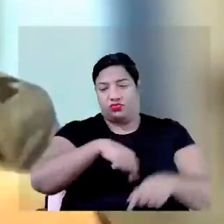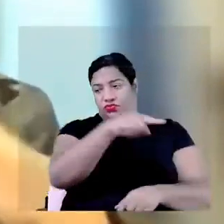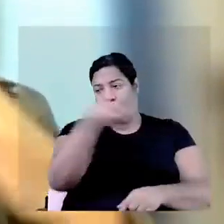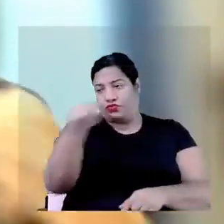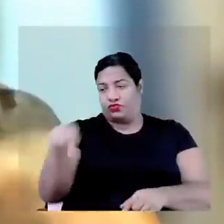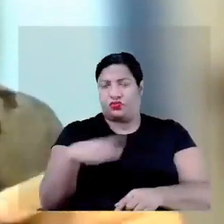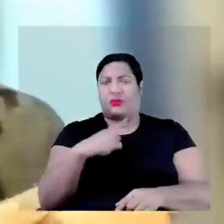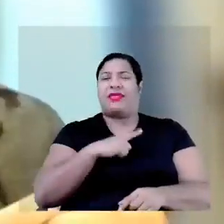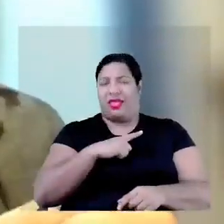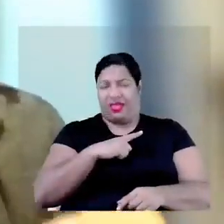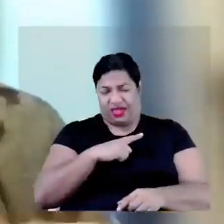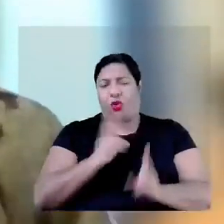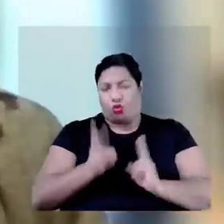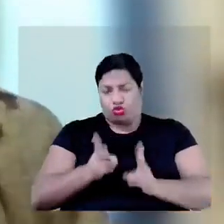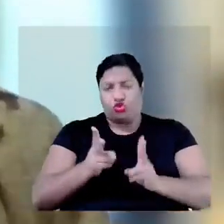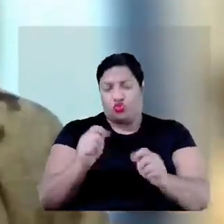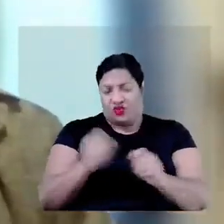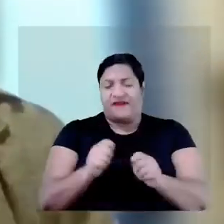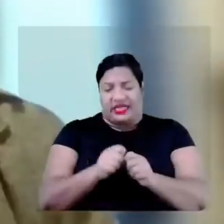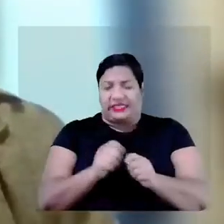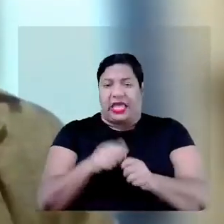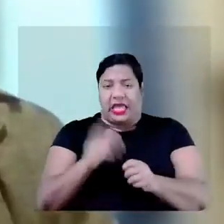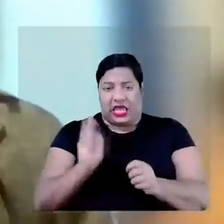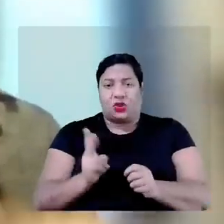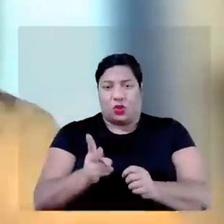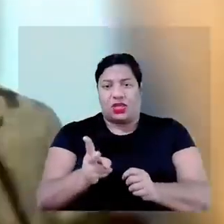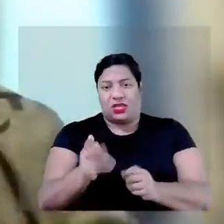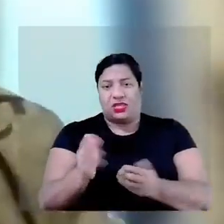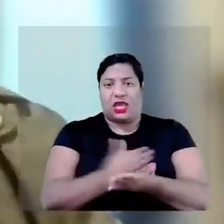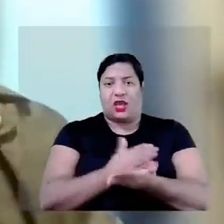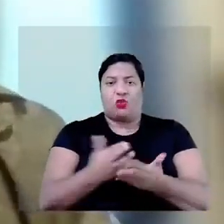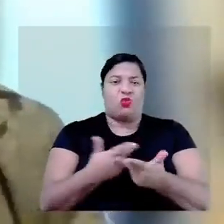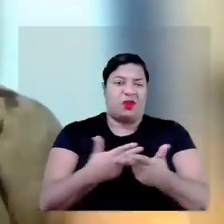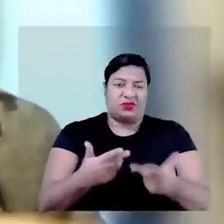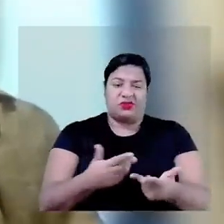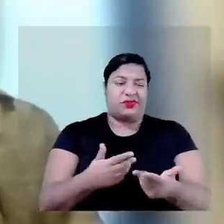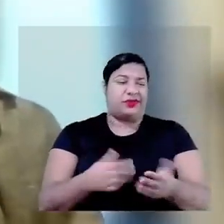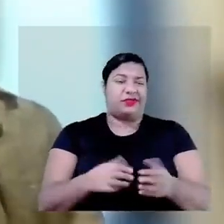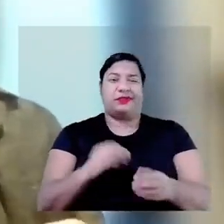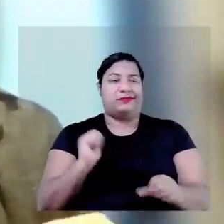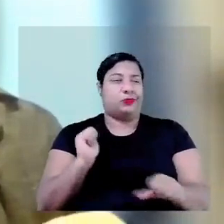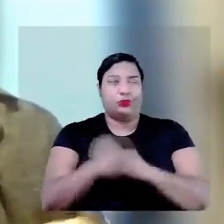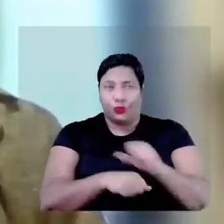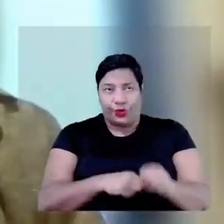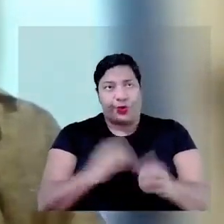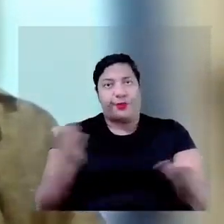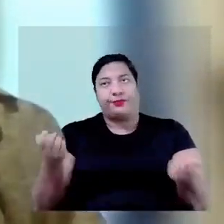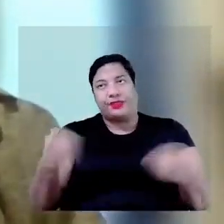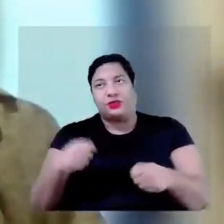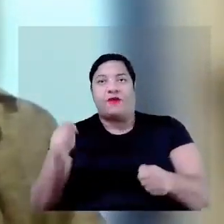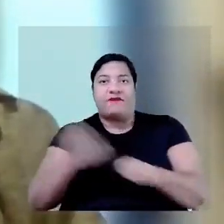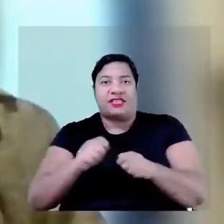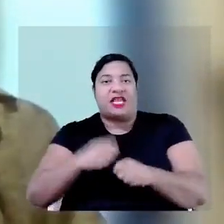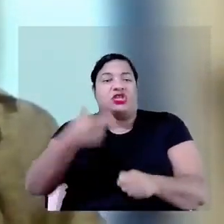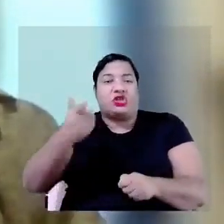muita coisa que foi desmanchada, que foi refeita, que está sendo ampliada e tudo